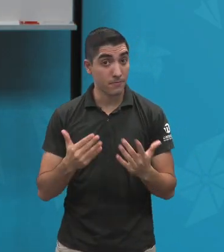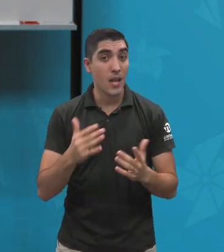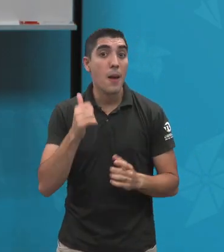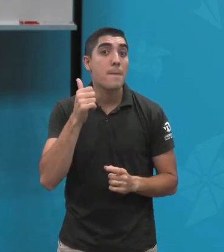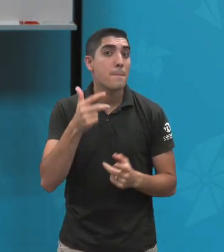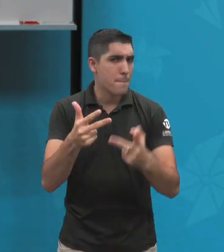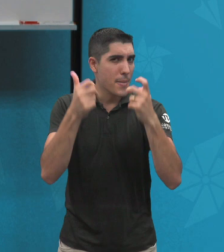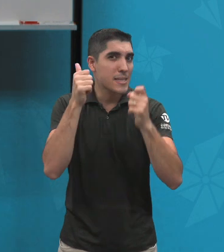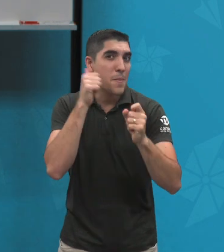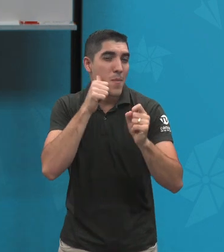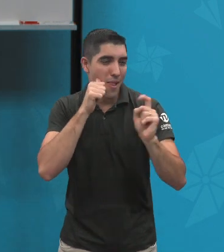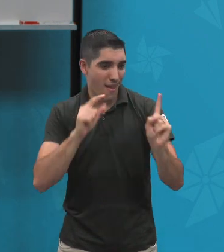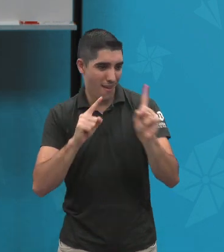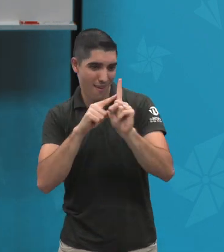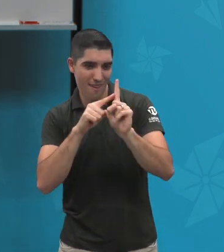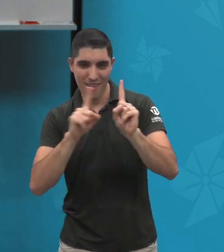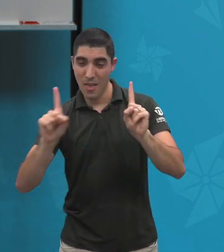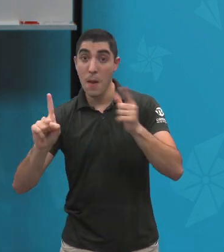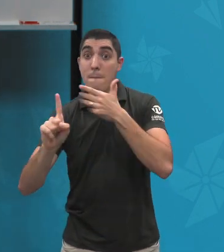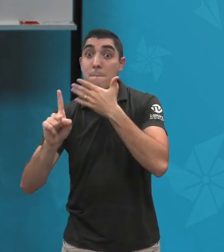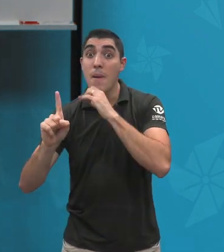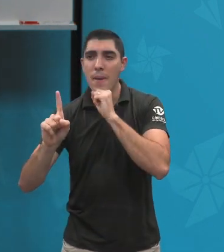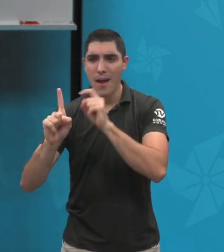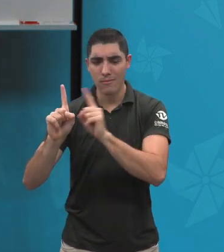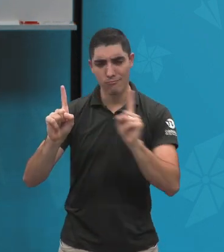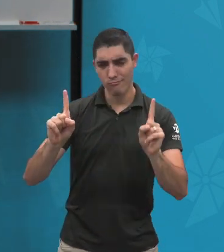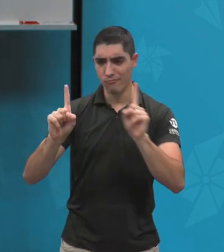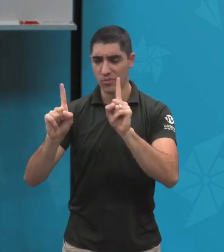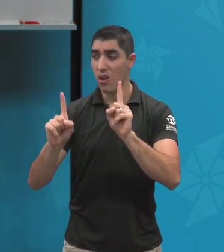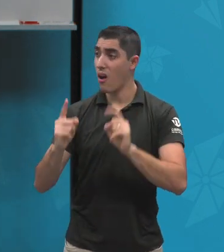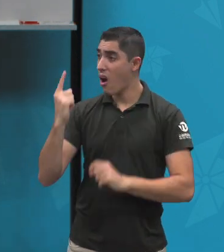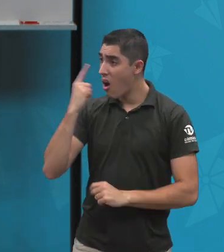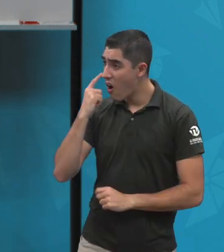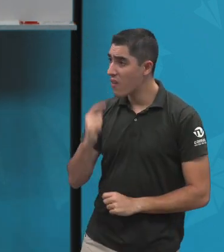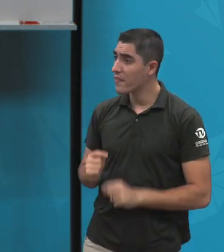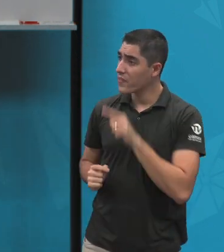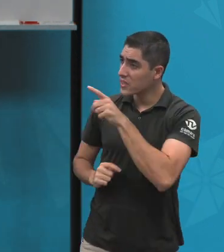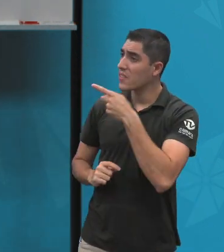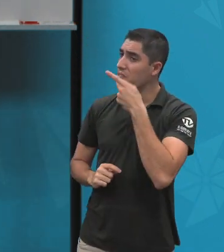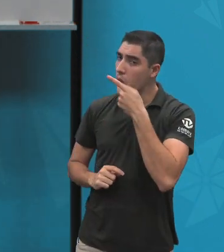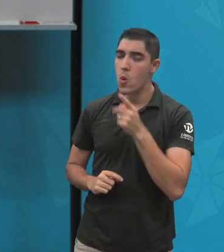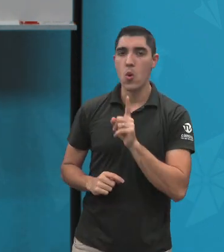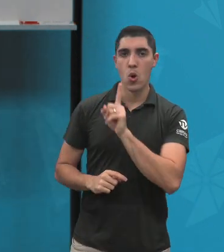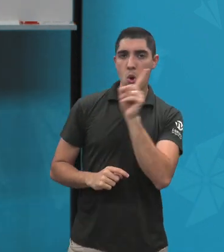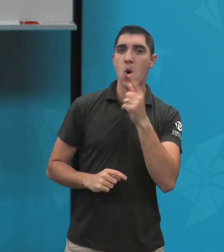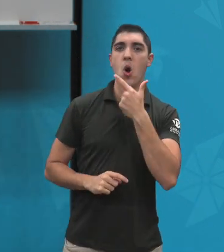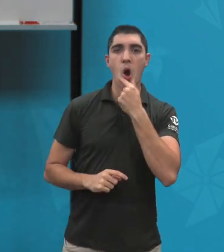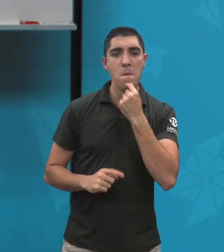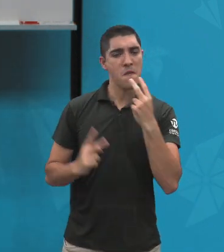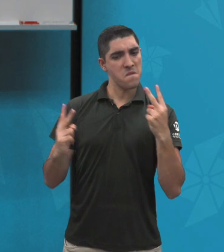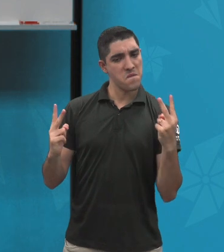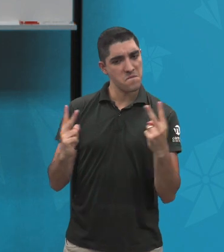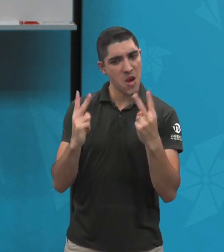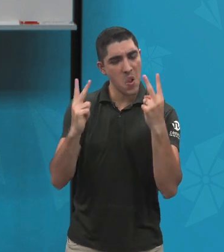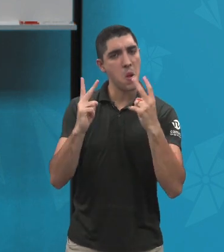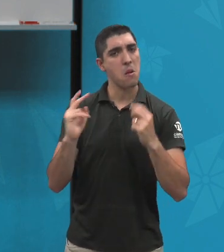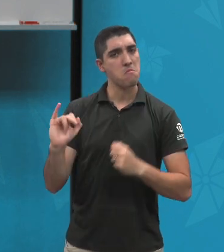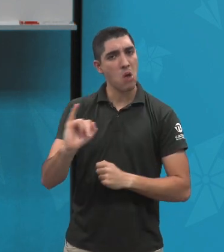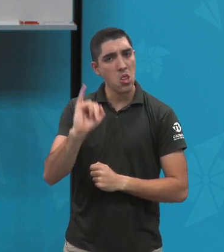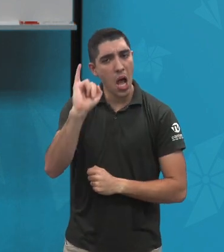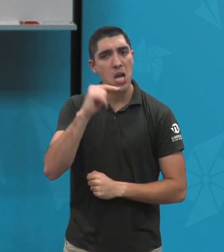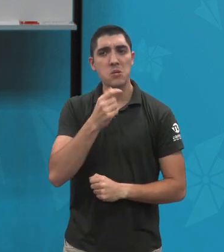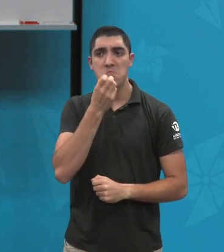de dizer, olha, se o cara é valoroso, então talvez você esteja entrando em